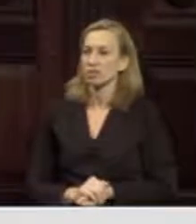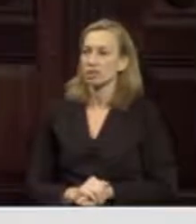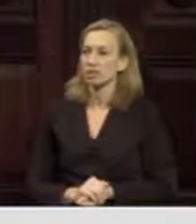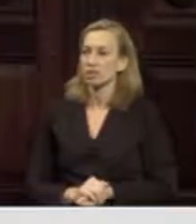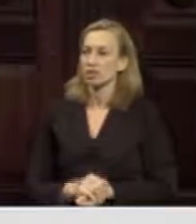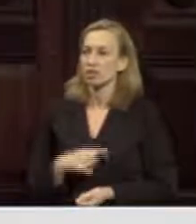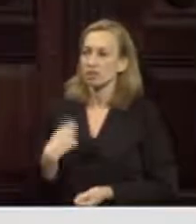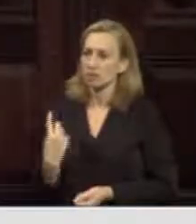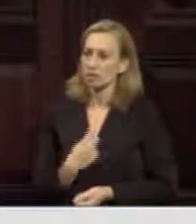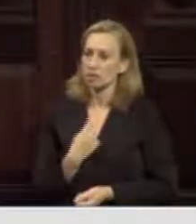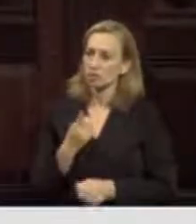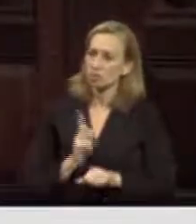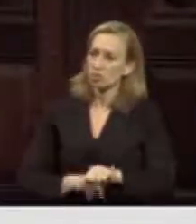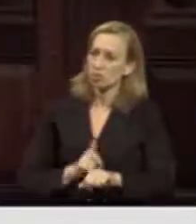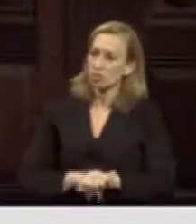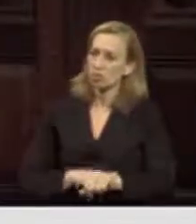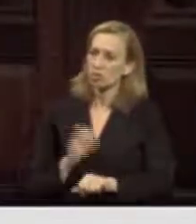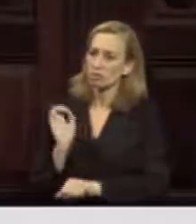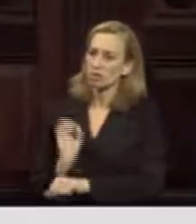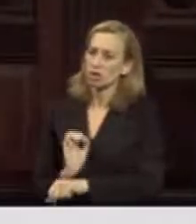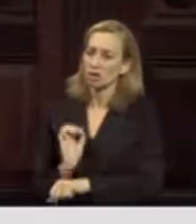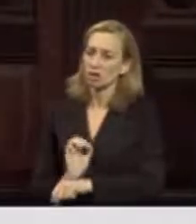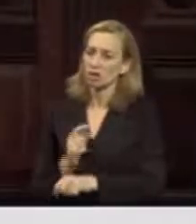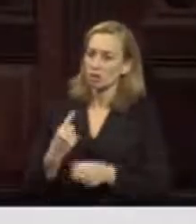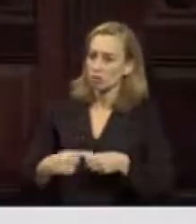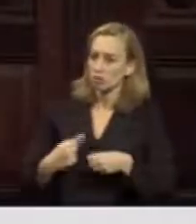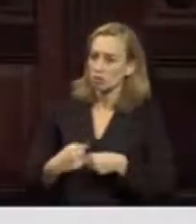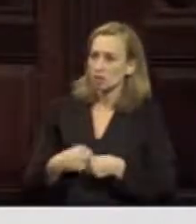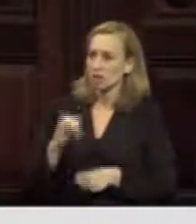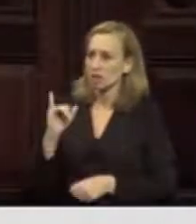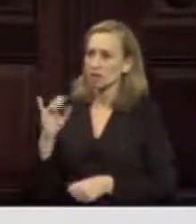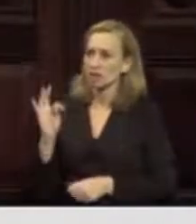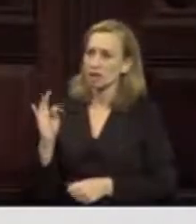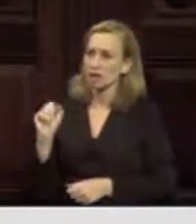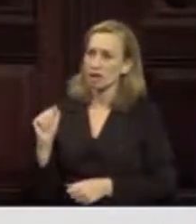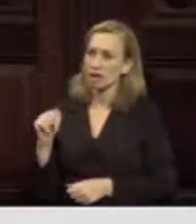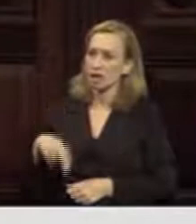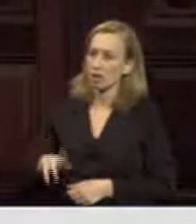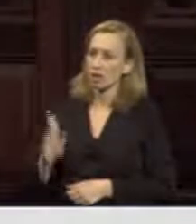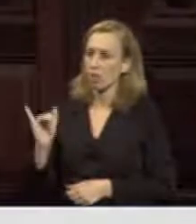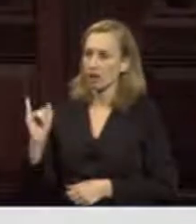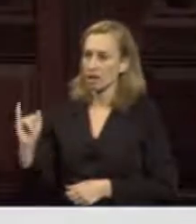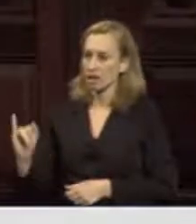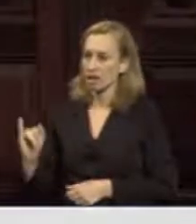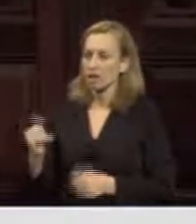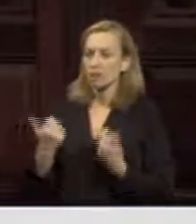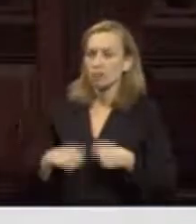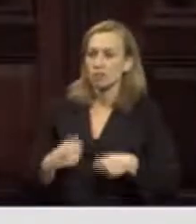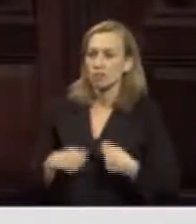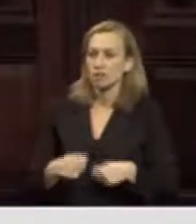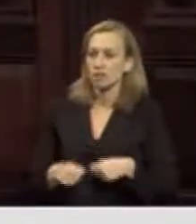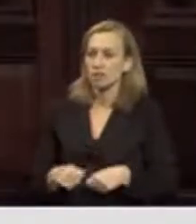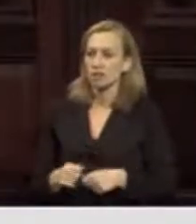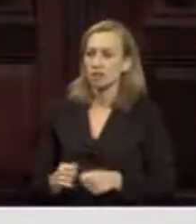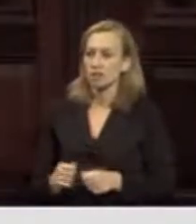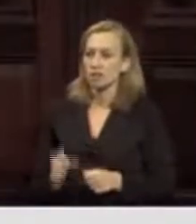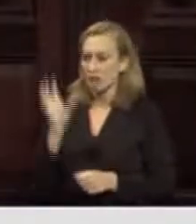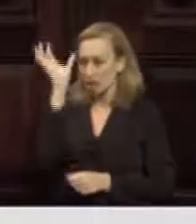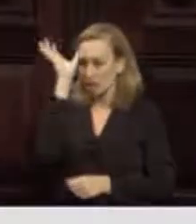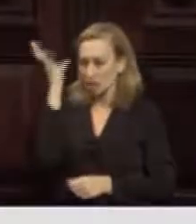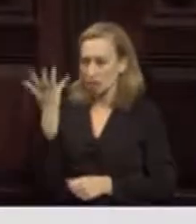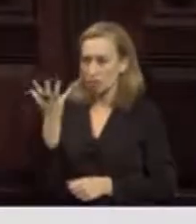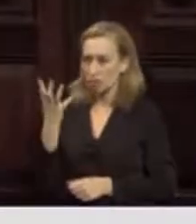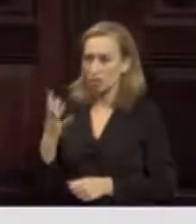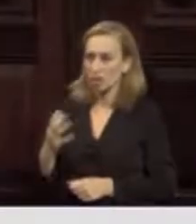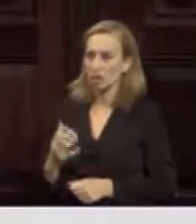momento do país, do estado, dos municípios de Itaguaí, precisando fazer politicagem, precisamos resolver as